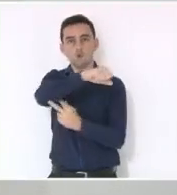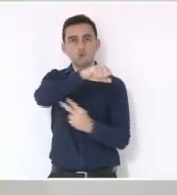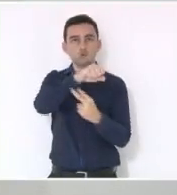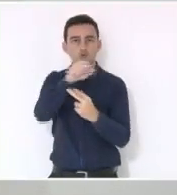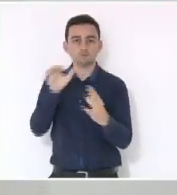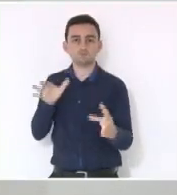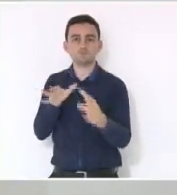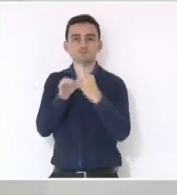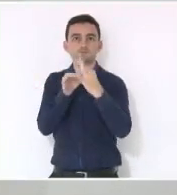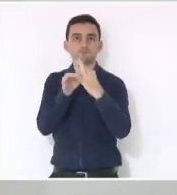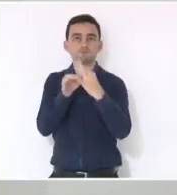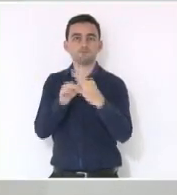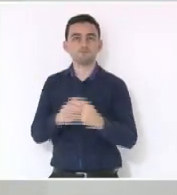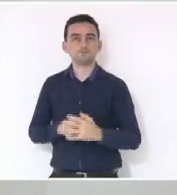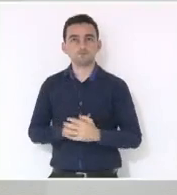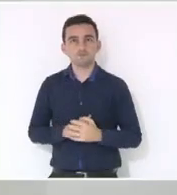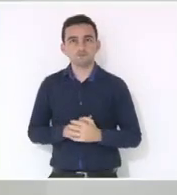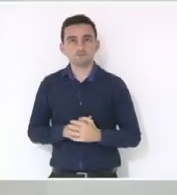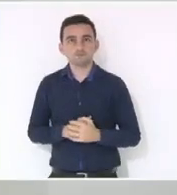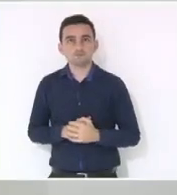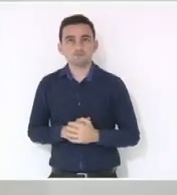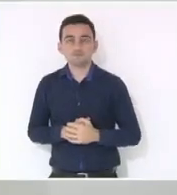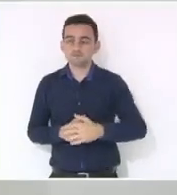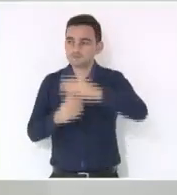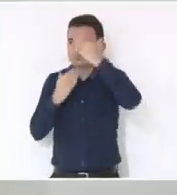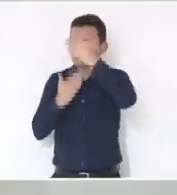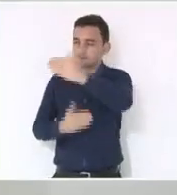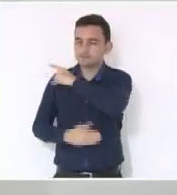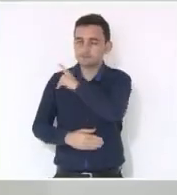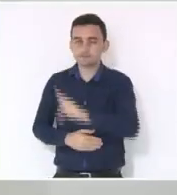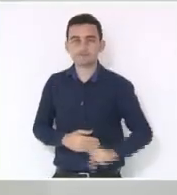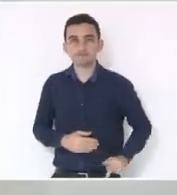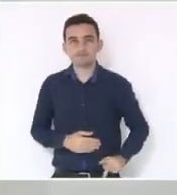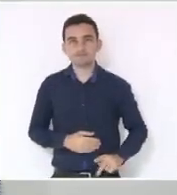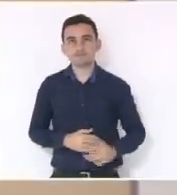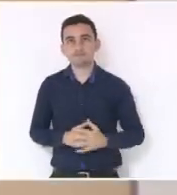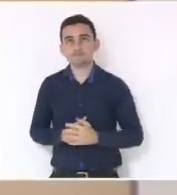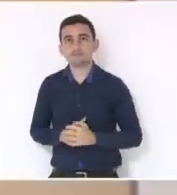no nosso Estado. Obrigado, senhor presidente.